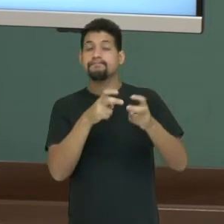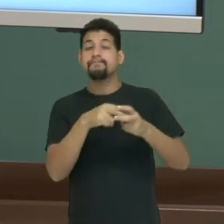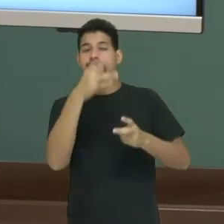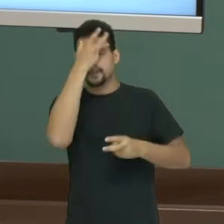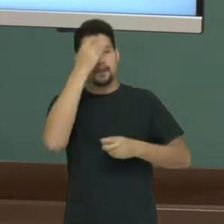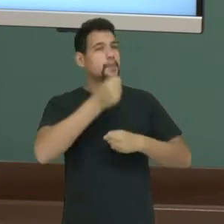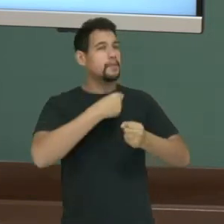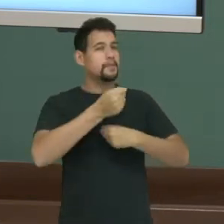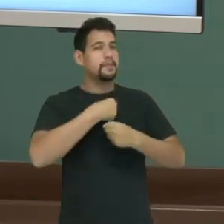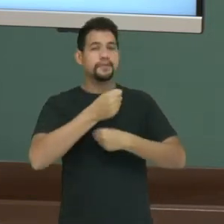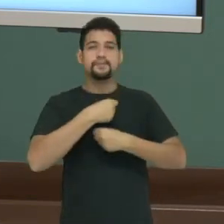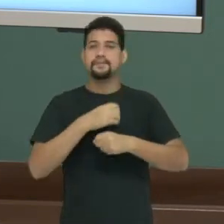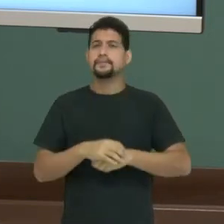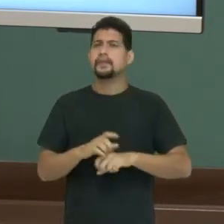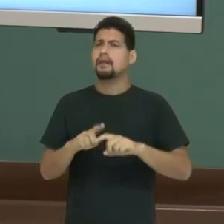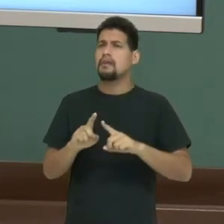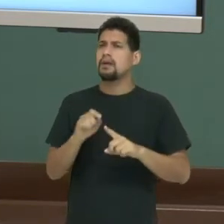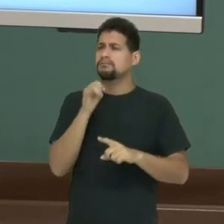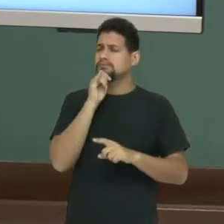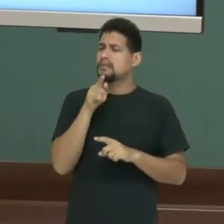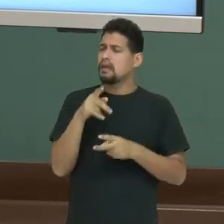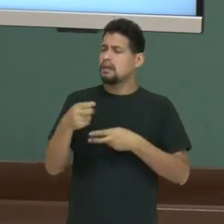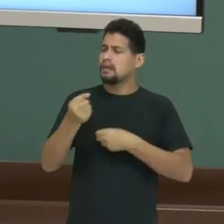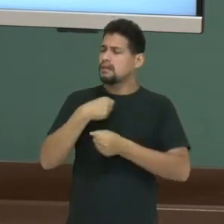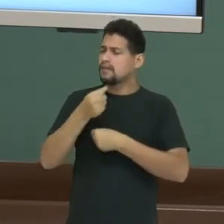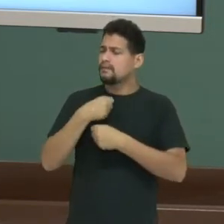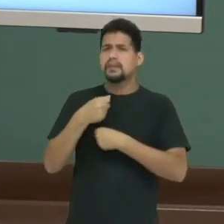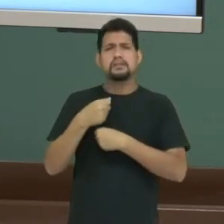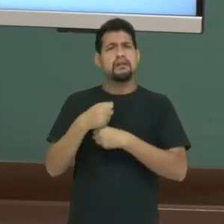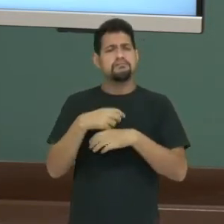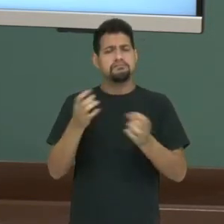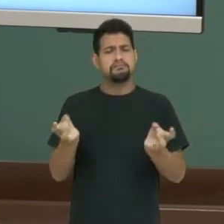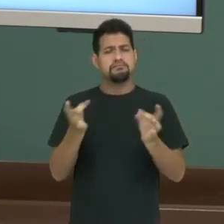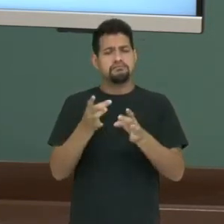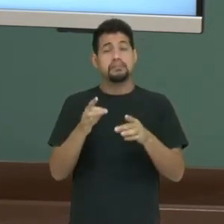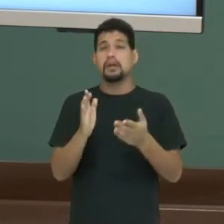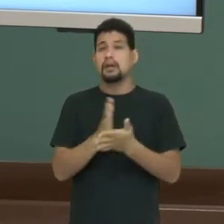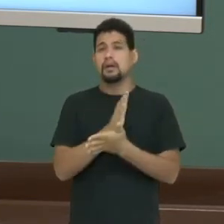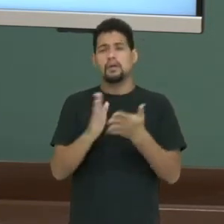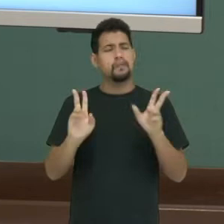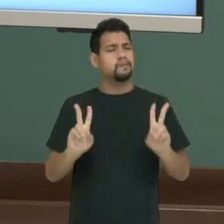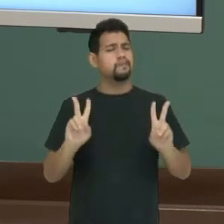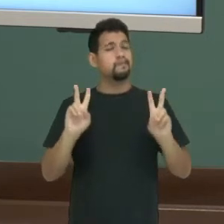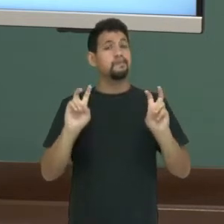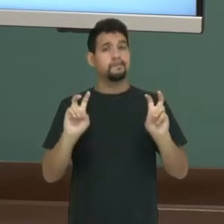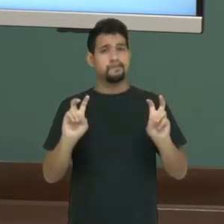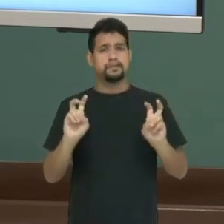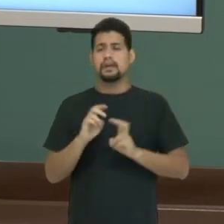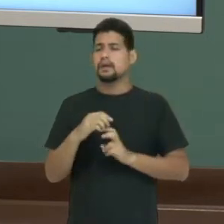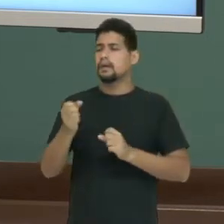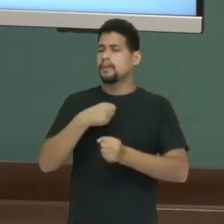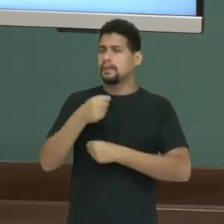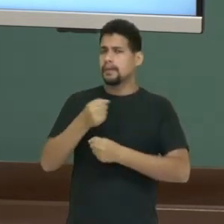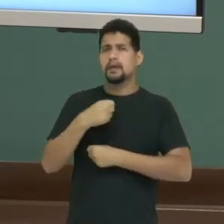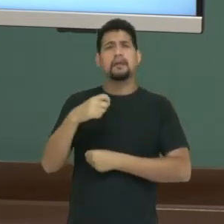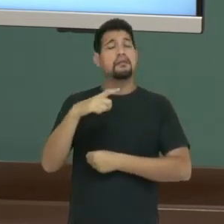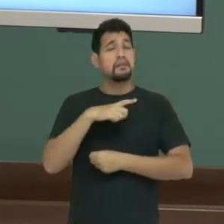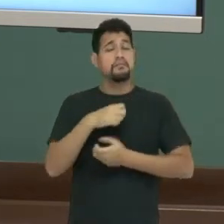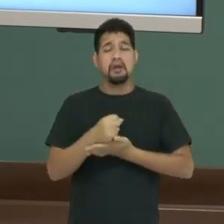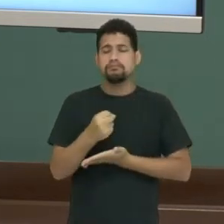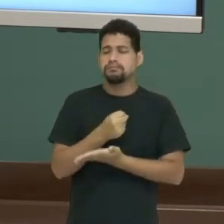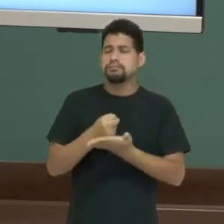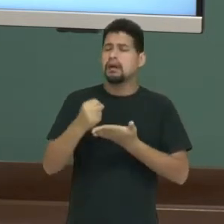entrevistado. Então, se é uma entrevista relacionada a alguma temática, o entrevistador tem uma